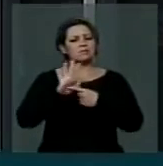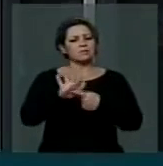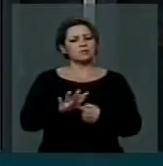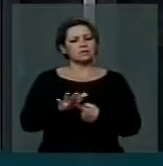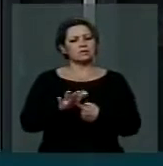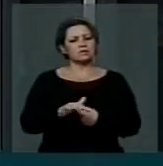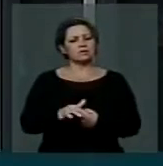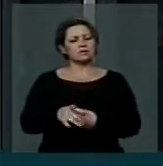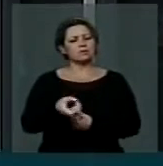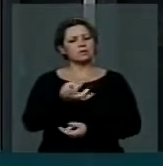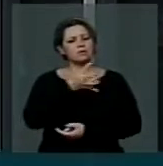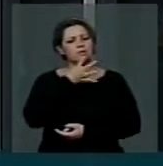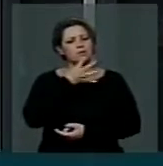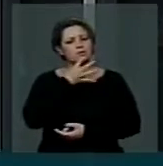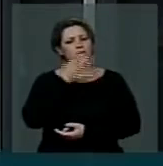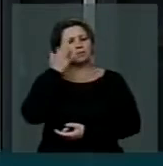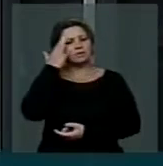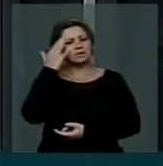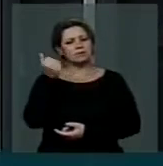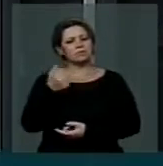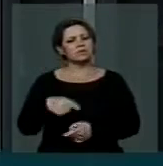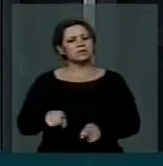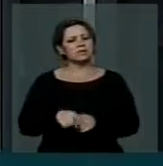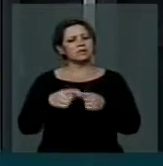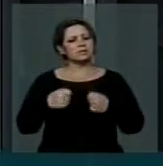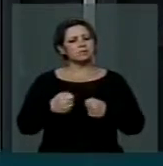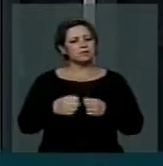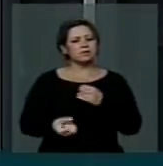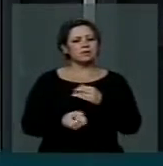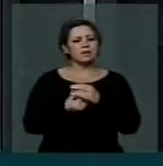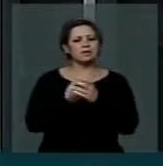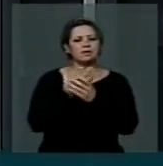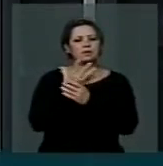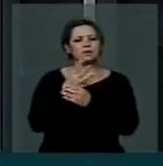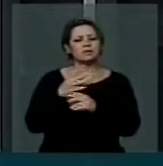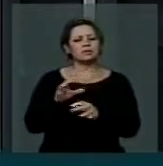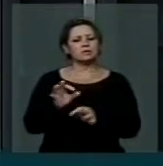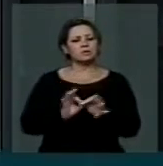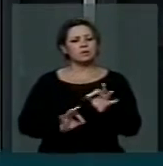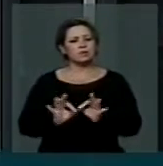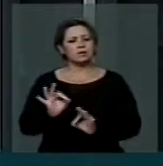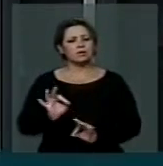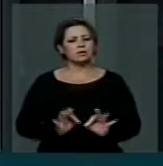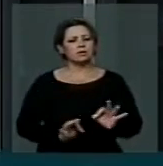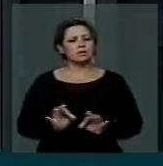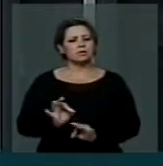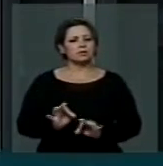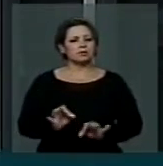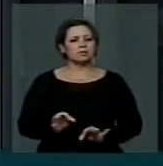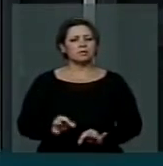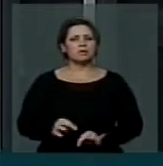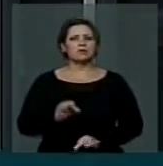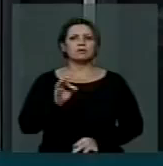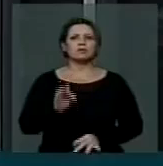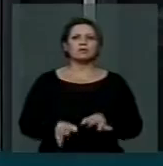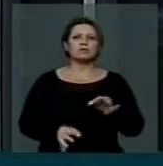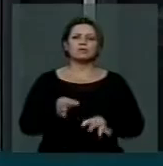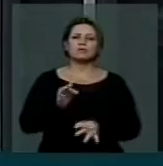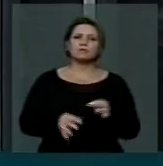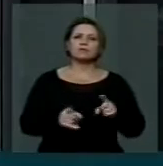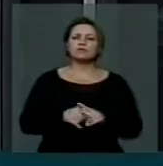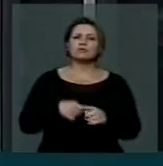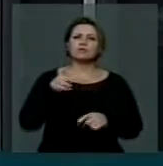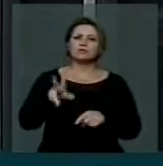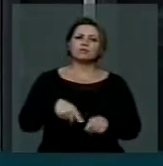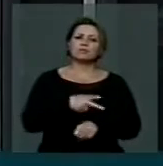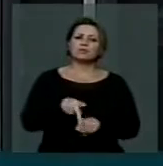destacam-se o reconhecimento da necessidade de criação do organismo penal de jurisdição internacional,